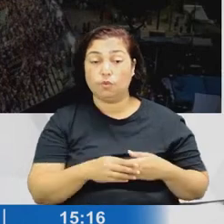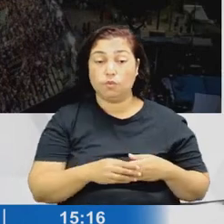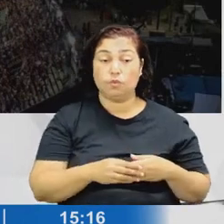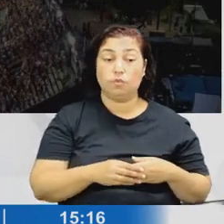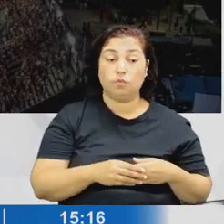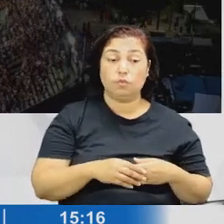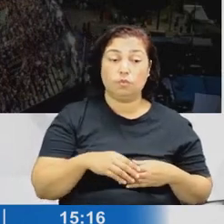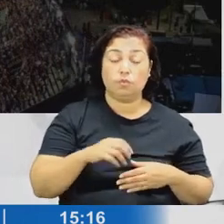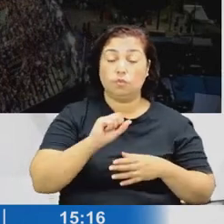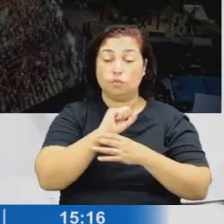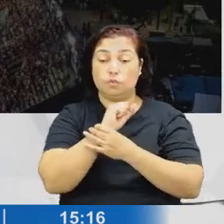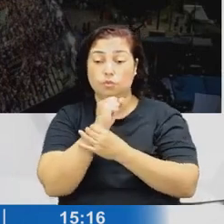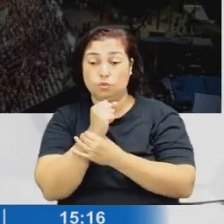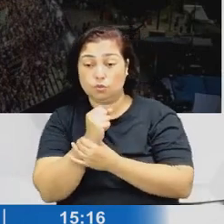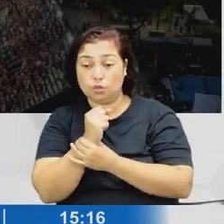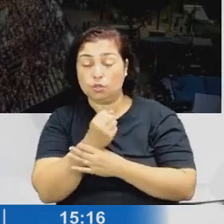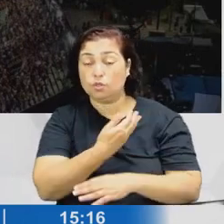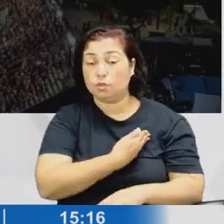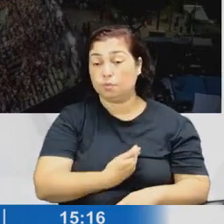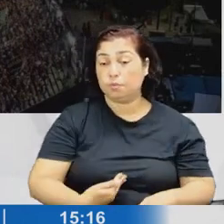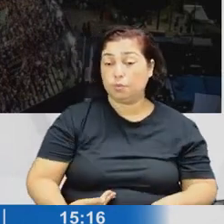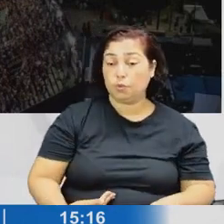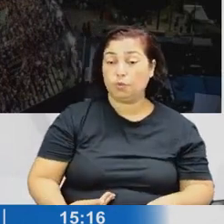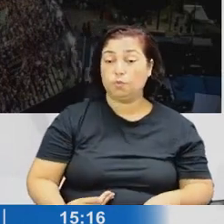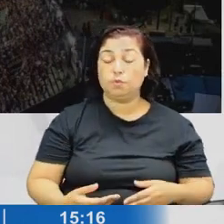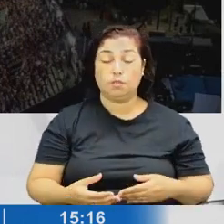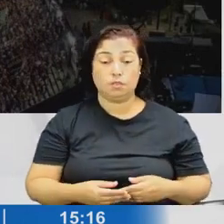sobre segurança pública a mesma coisa de esquerda